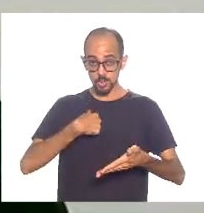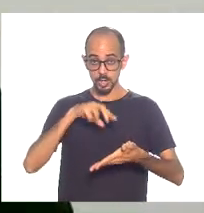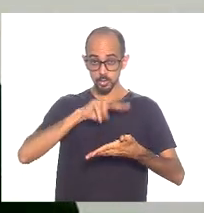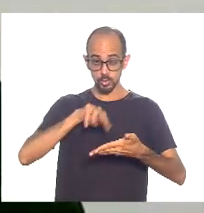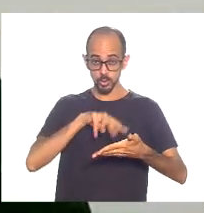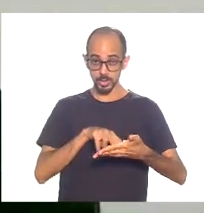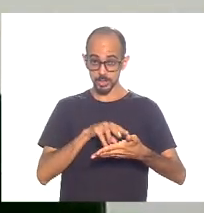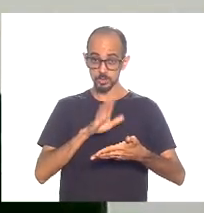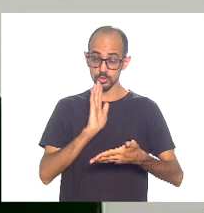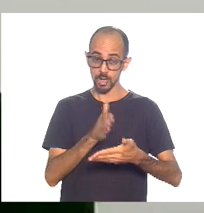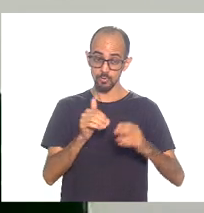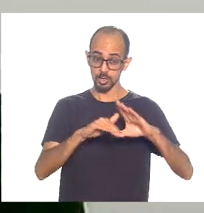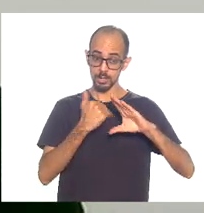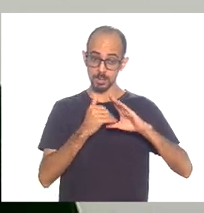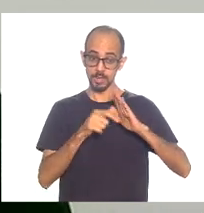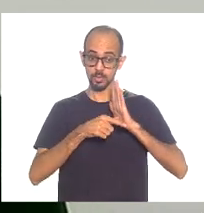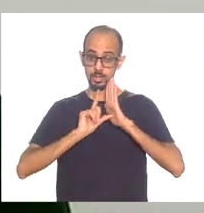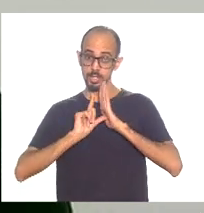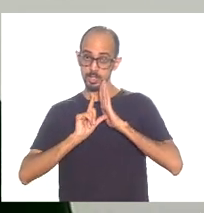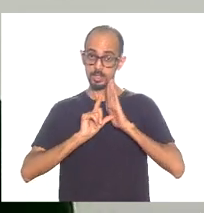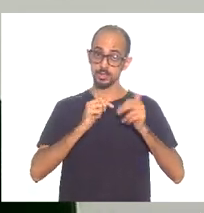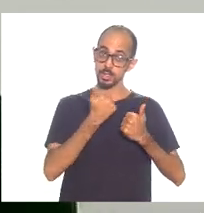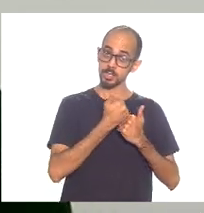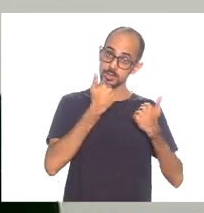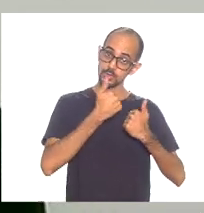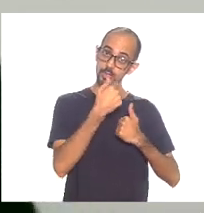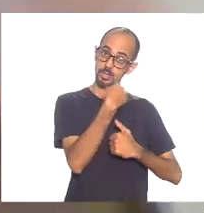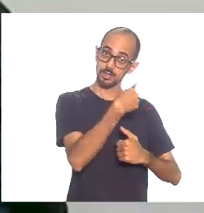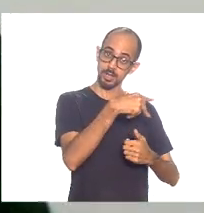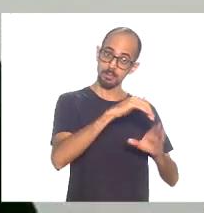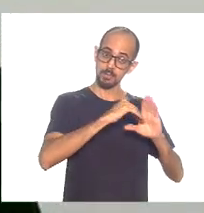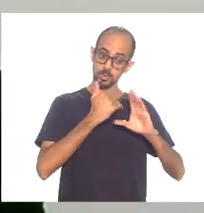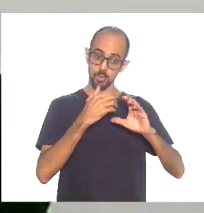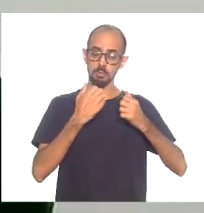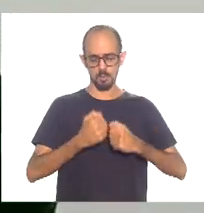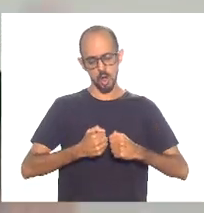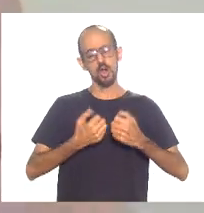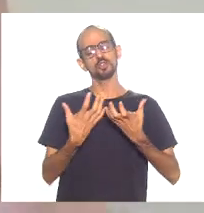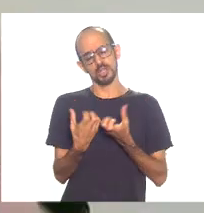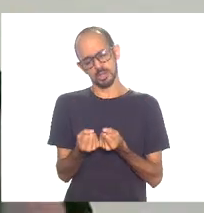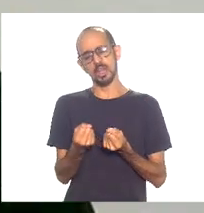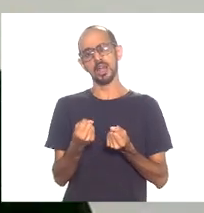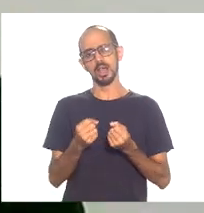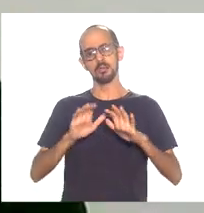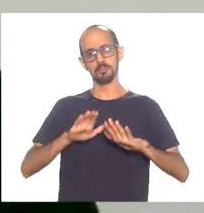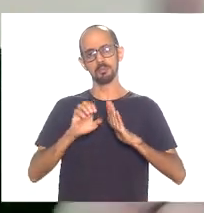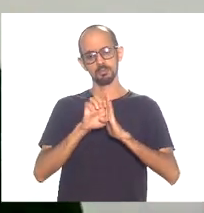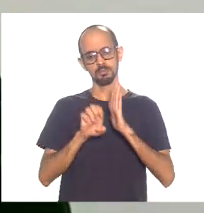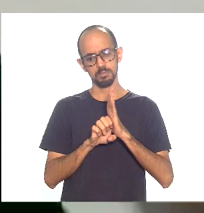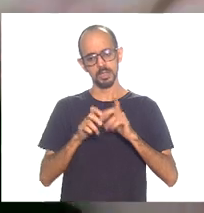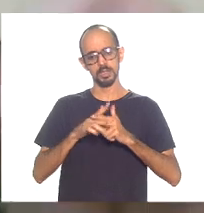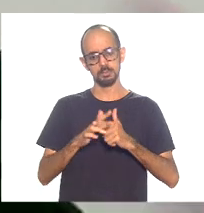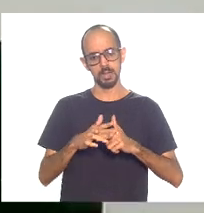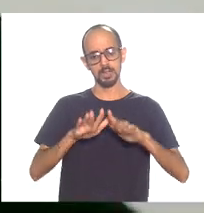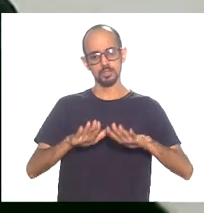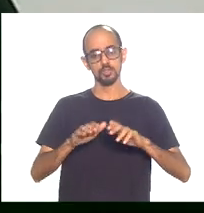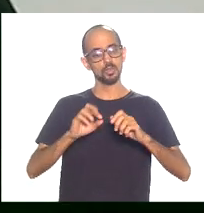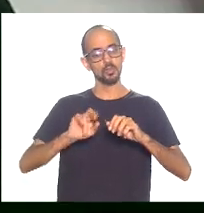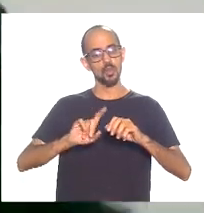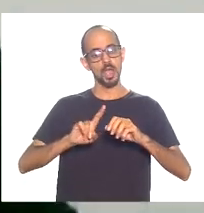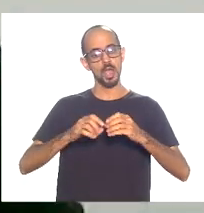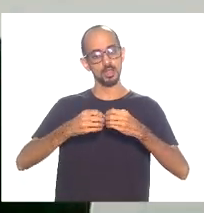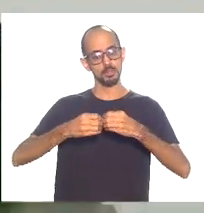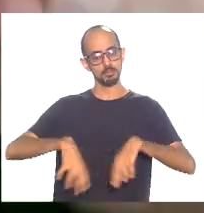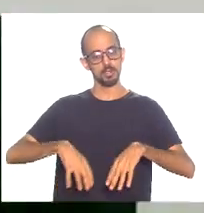encaminhado, quero deixar registrado. Pela assessoria do deputado Luiz Paulo. Então, eu posso acatar a emenda, mas não pode ser considerado prejuízo